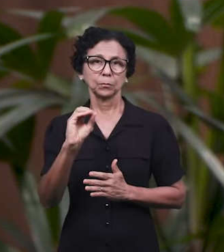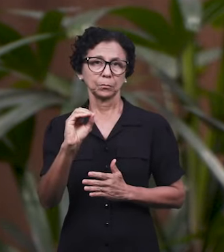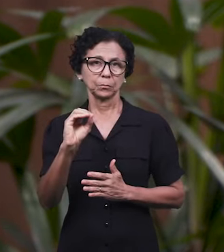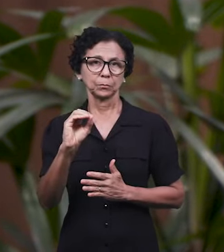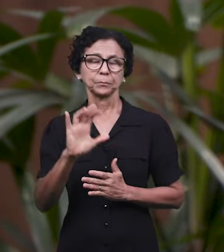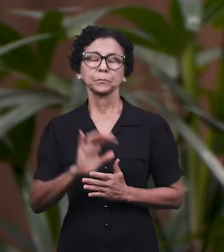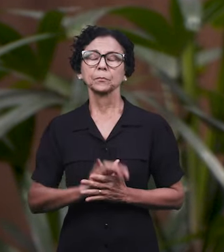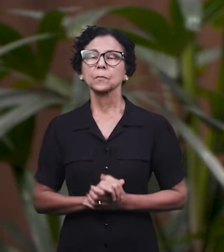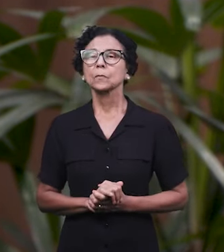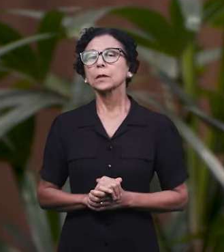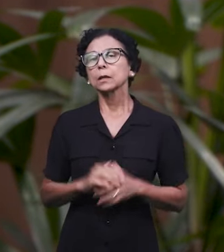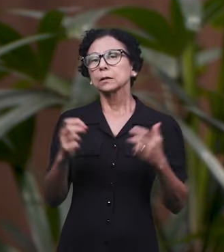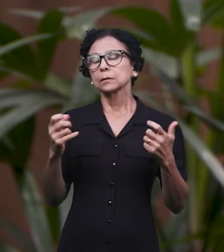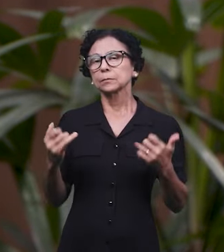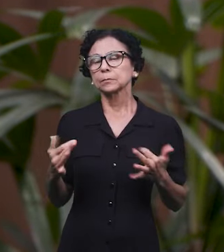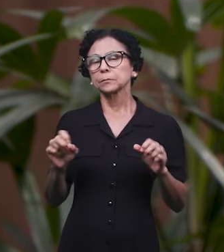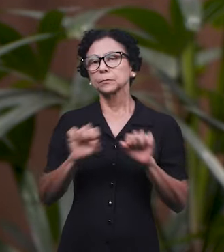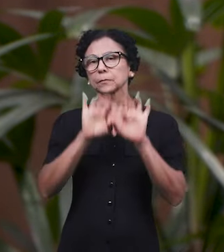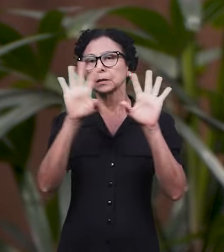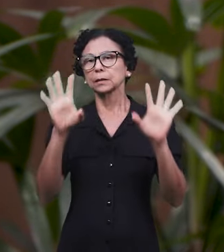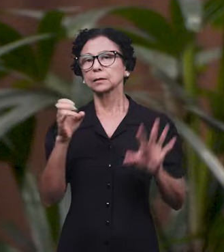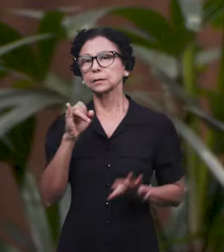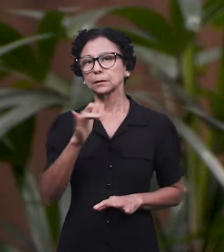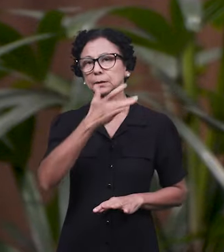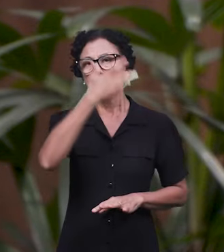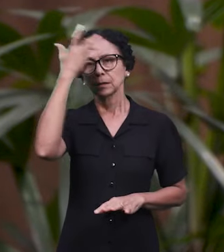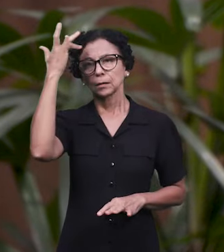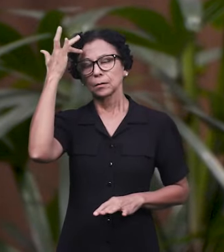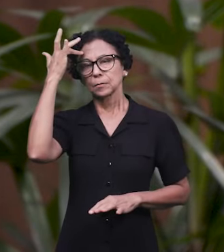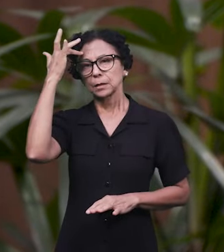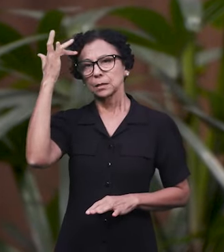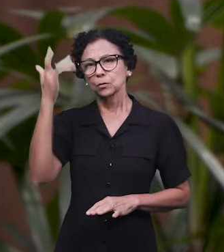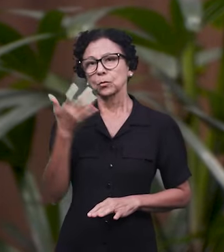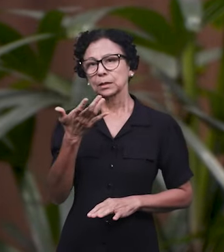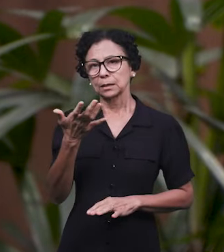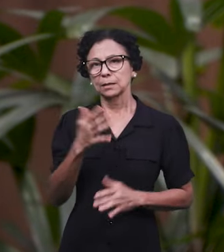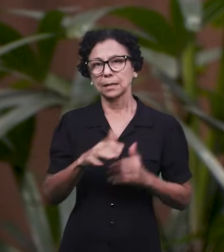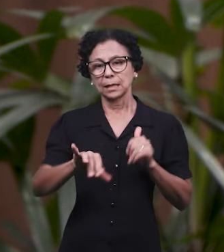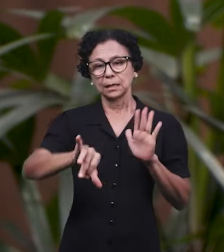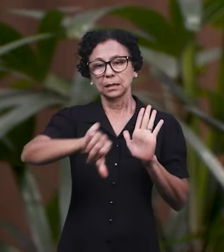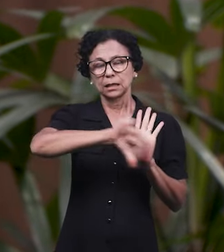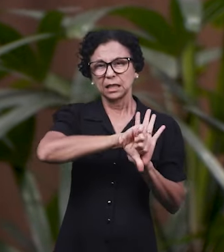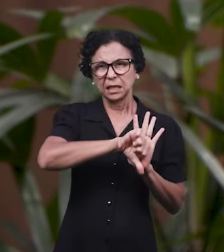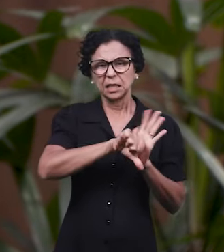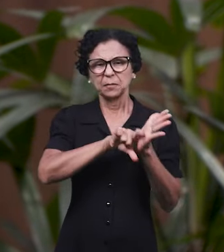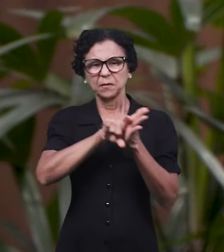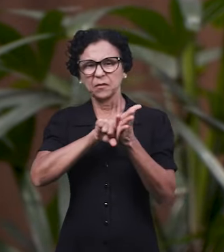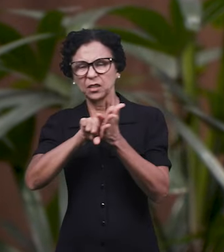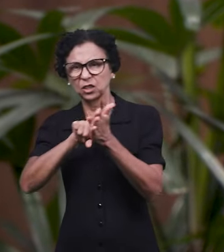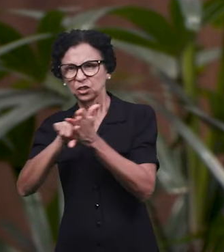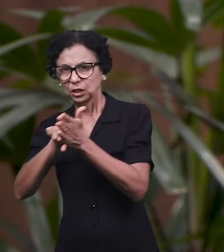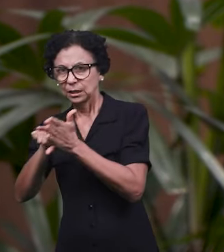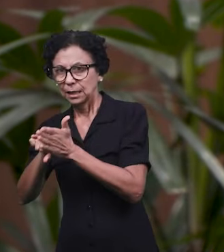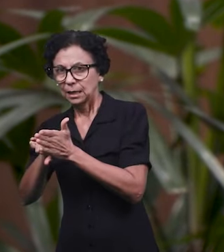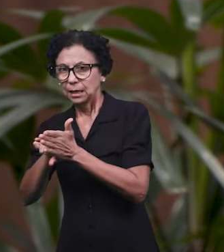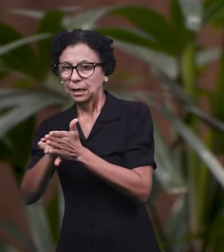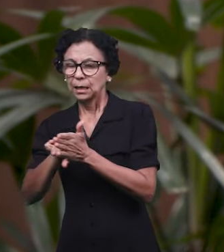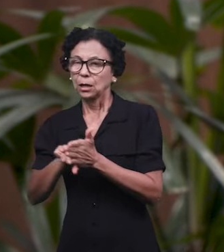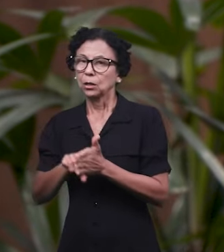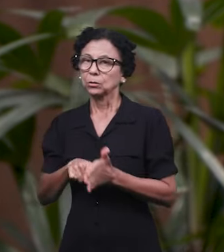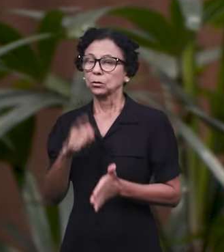que deve ficar bem claro é que se ela quiser que esse crime seja investigado ela precisa também falar eu quero que